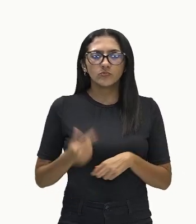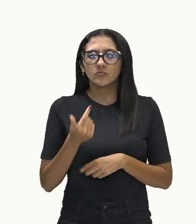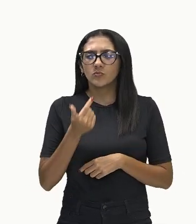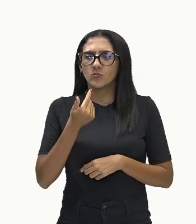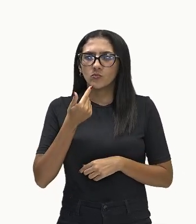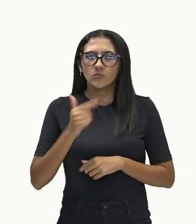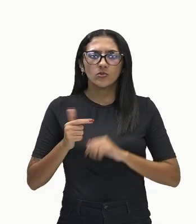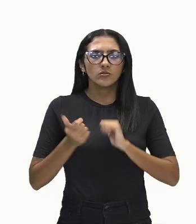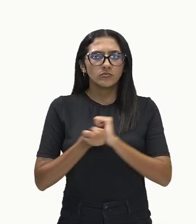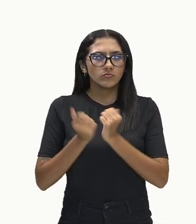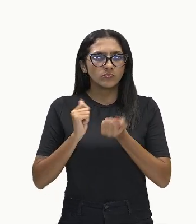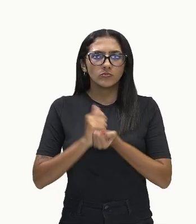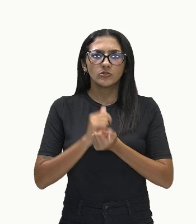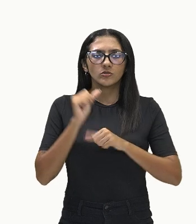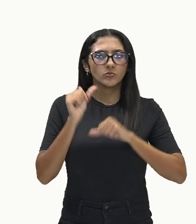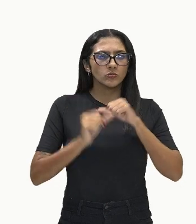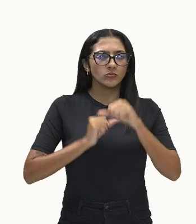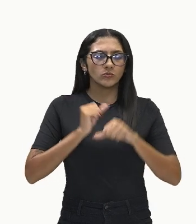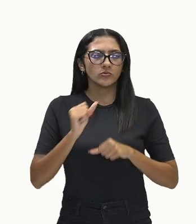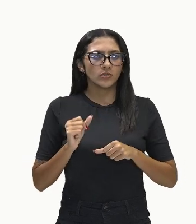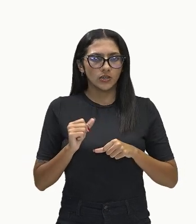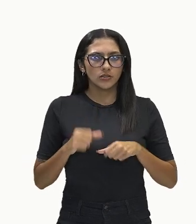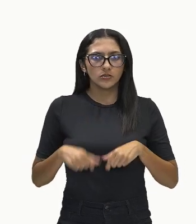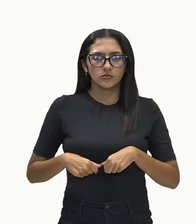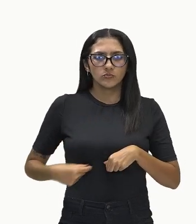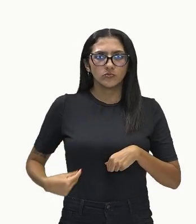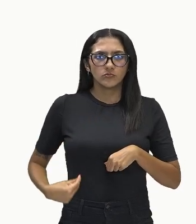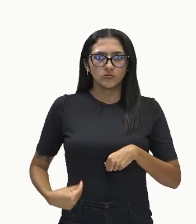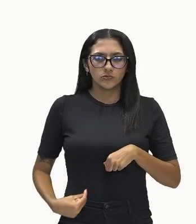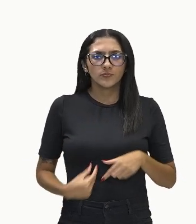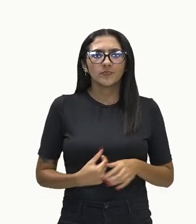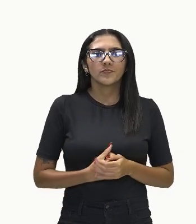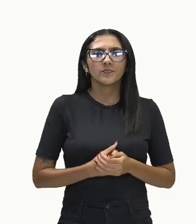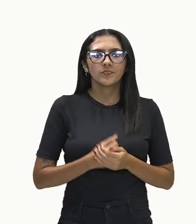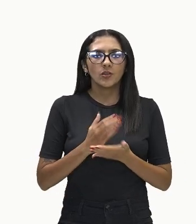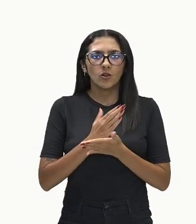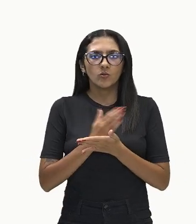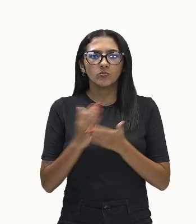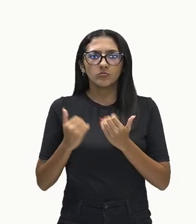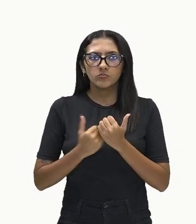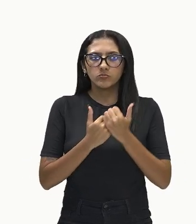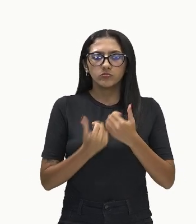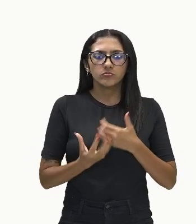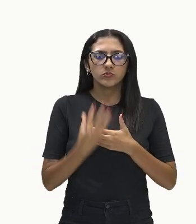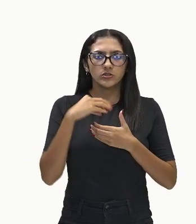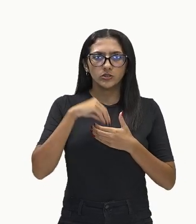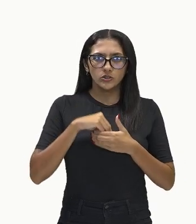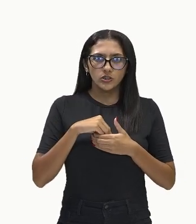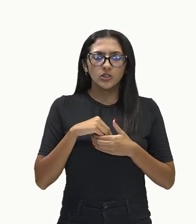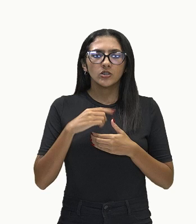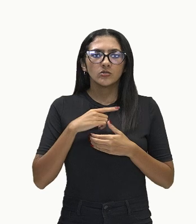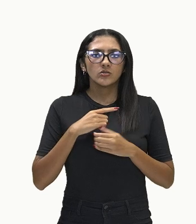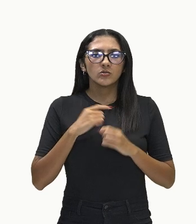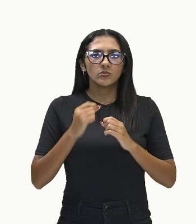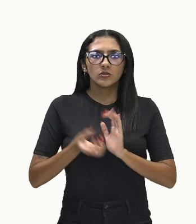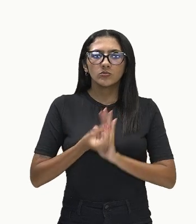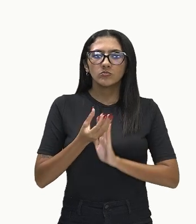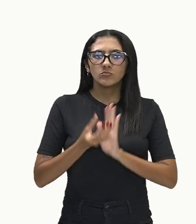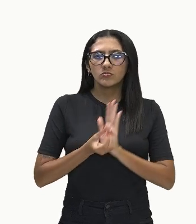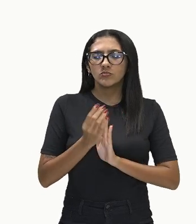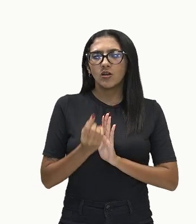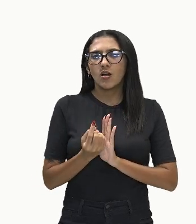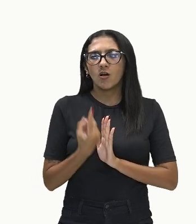no intestino delgado, as glândulas intestinais ou entéricas vão produzir um